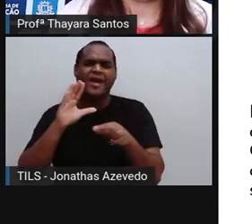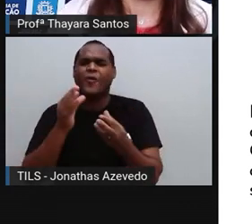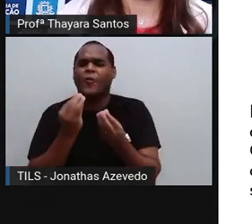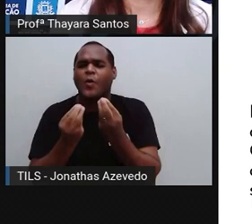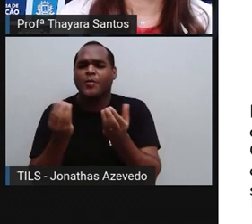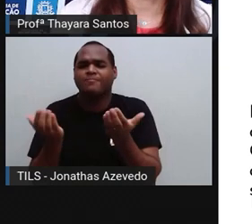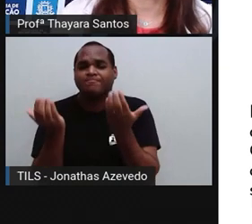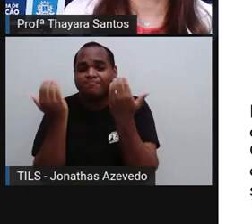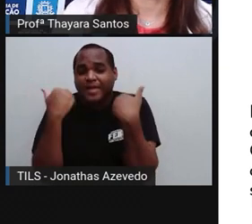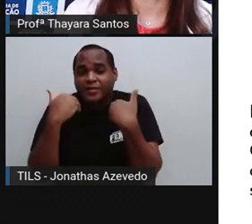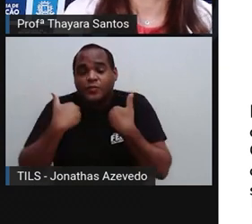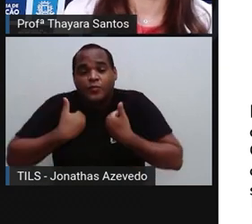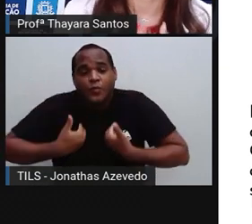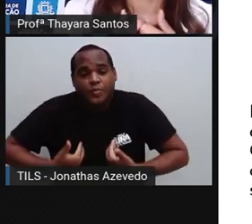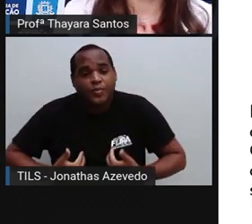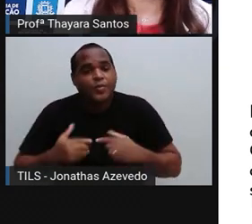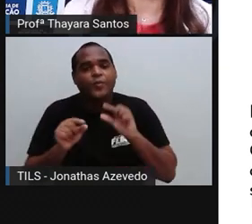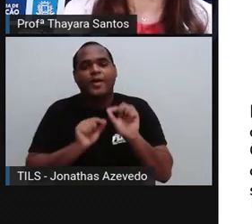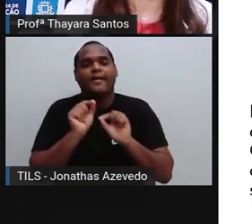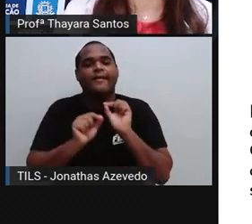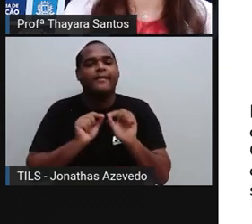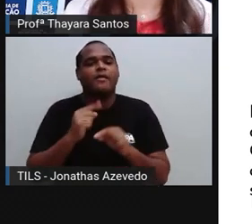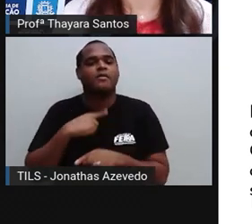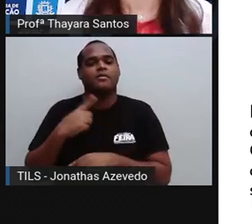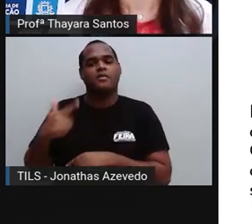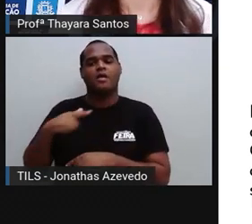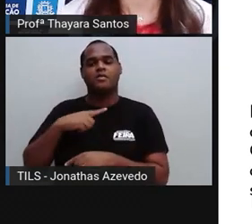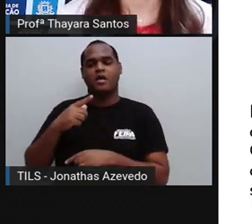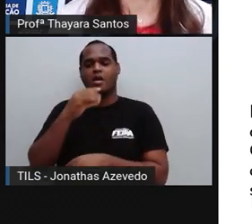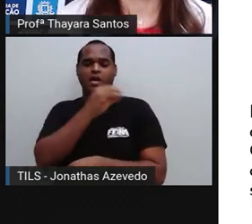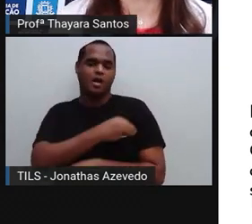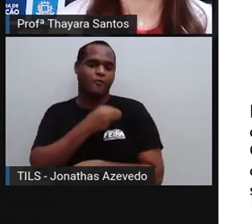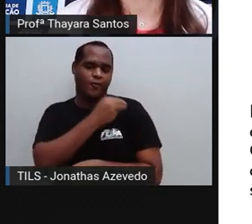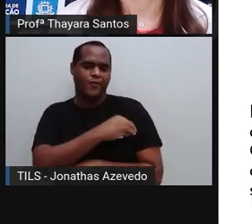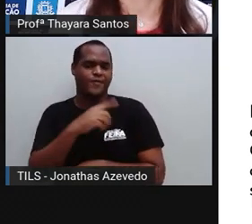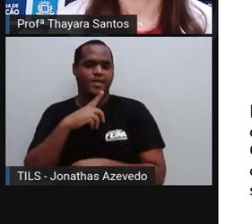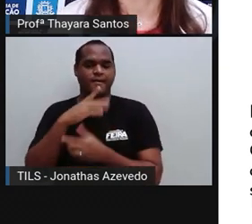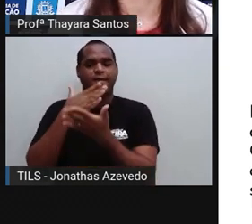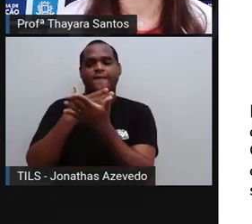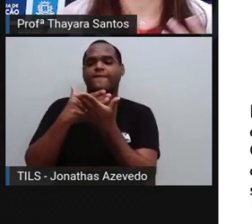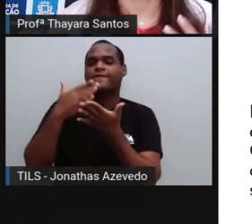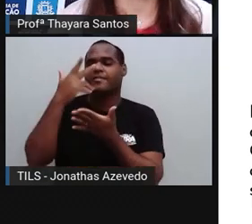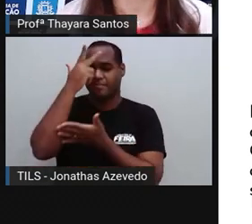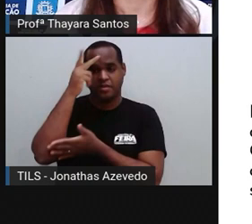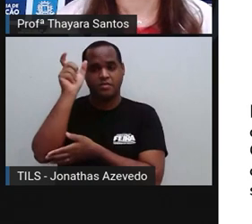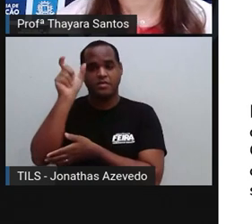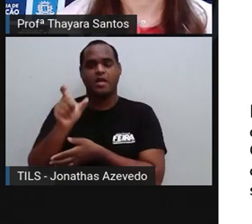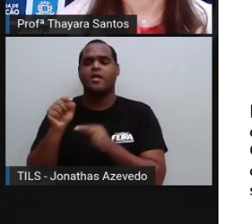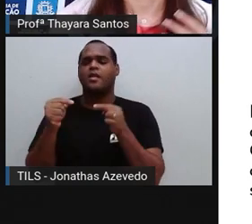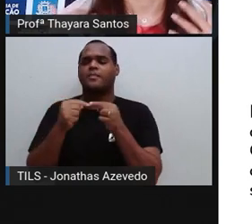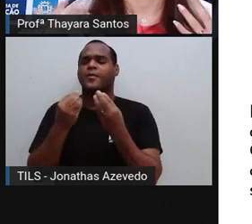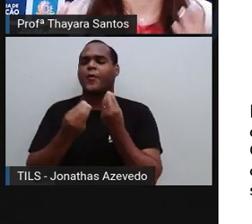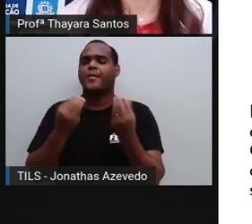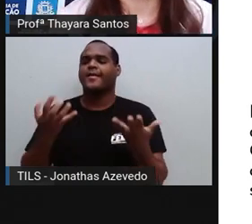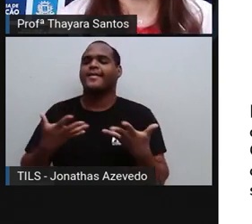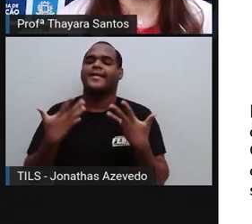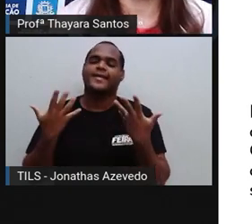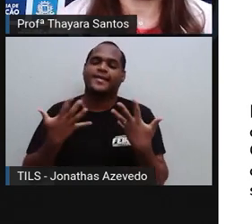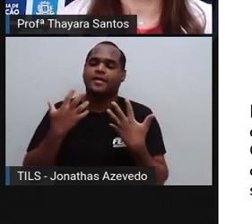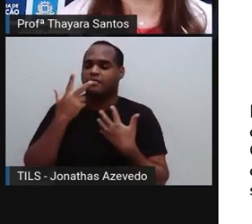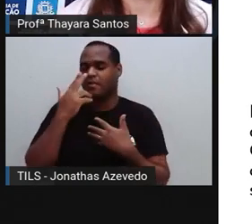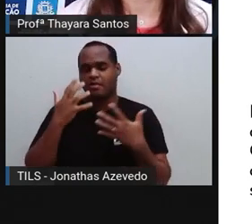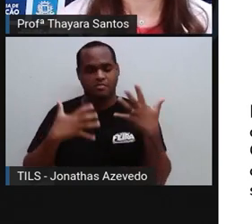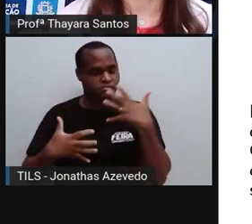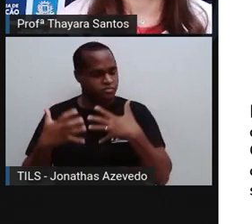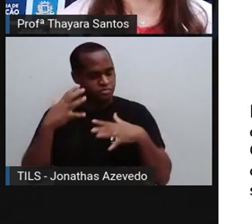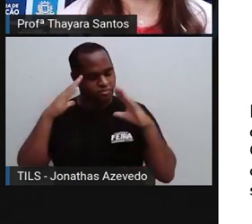organismo? Assim que a gente consome bebidas alcoólicas, inicialmente a pessoa vai ficando mais alegre, vai ficando mais